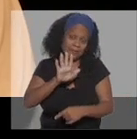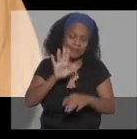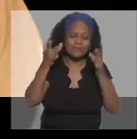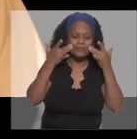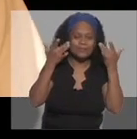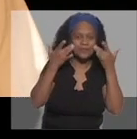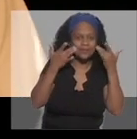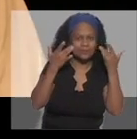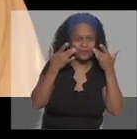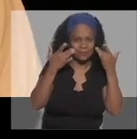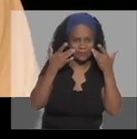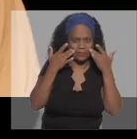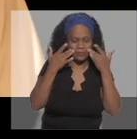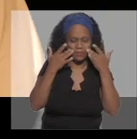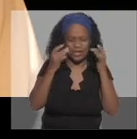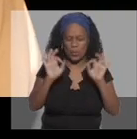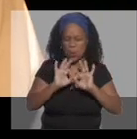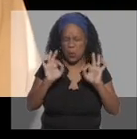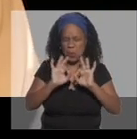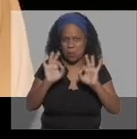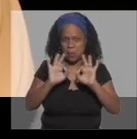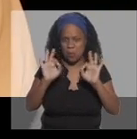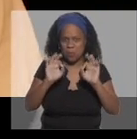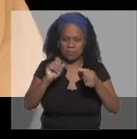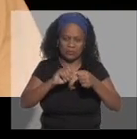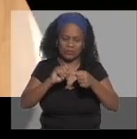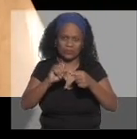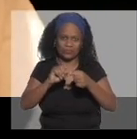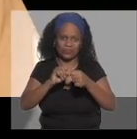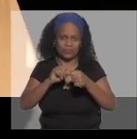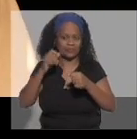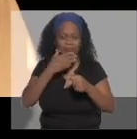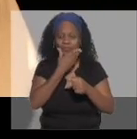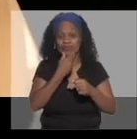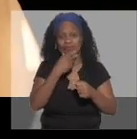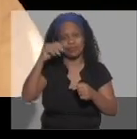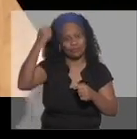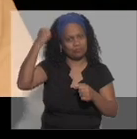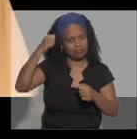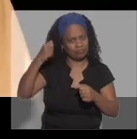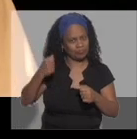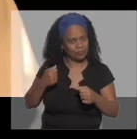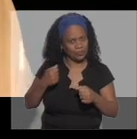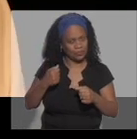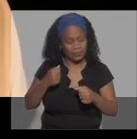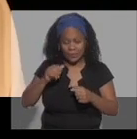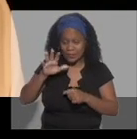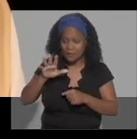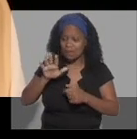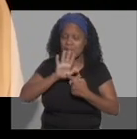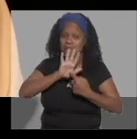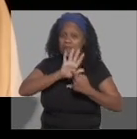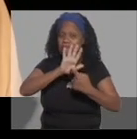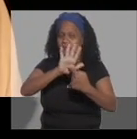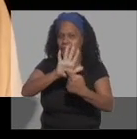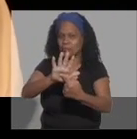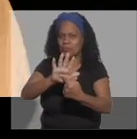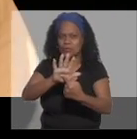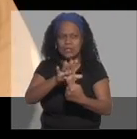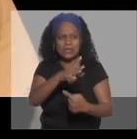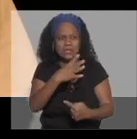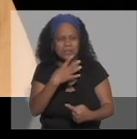essa peça é tão bem interpretada pelo garcez ela resgata os ganhos nos proporcionam a fazer e se